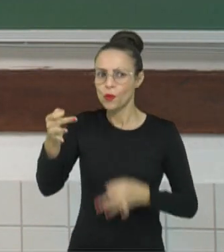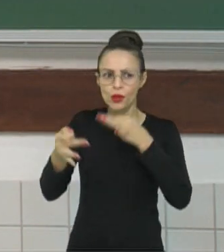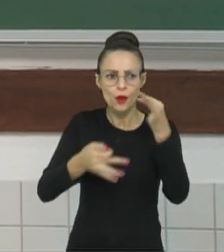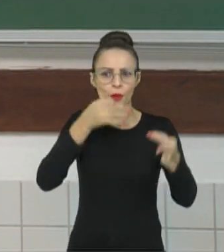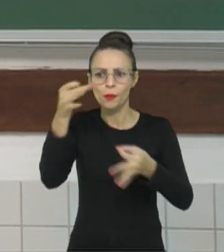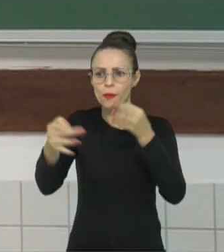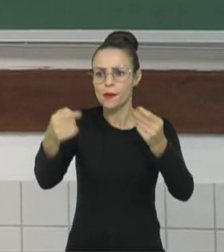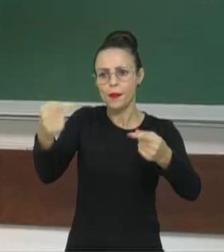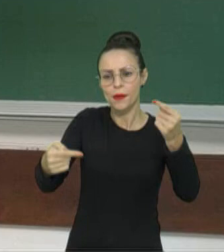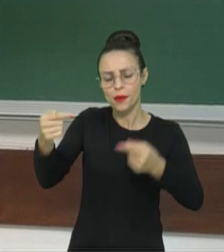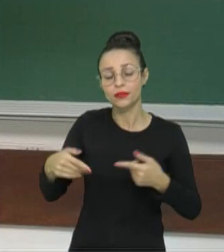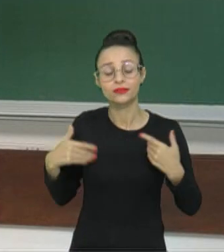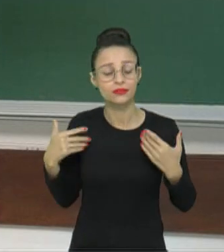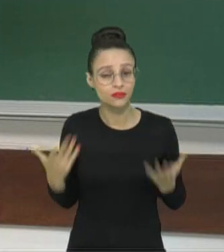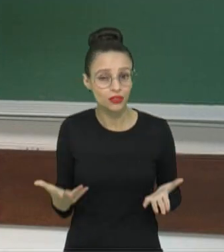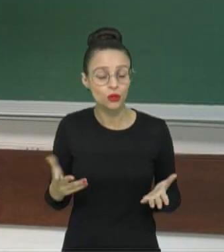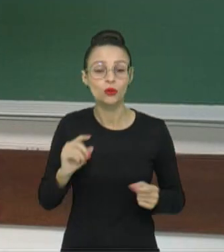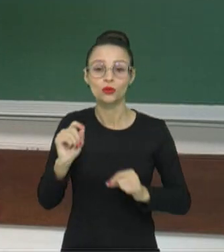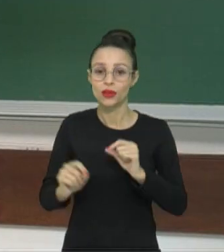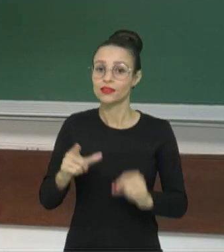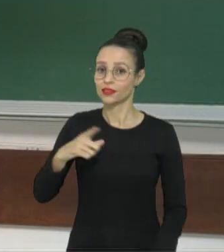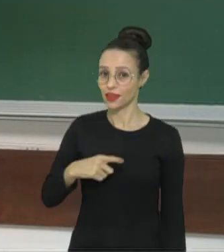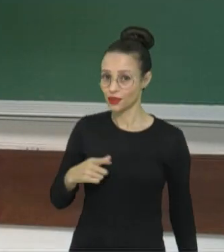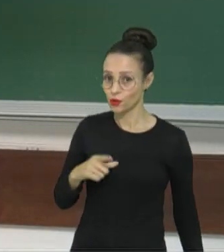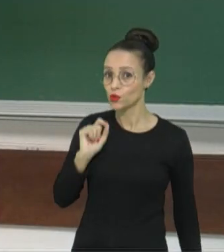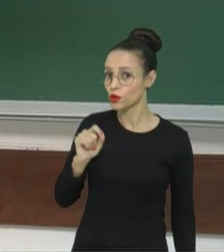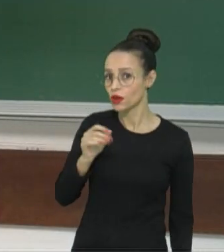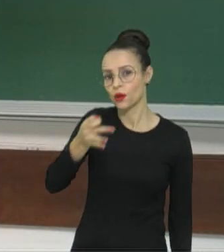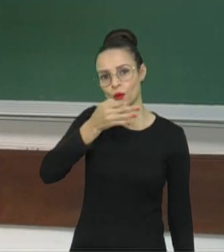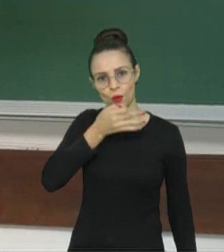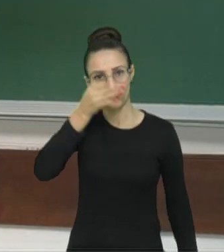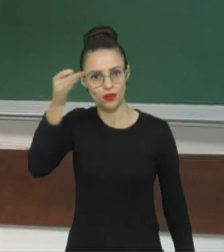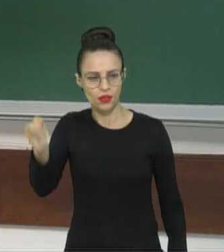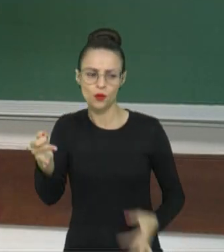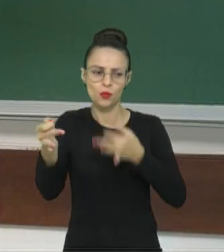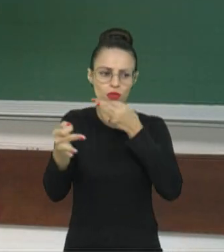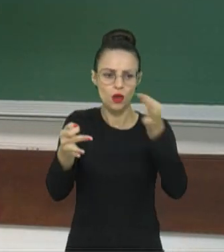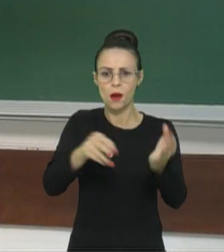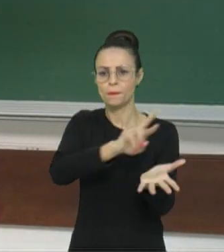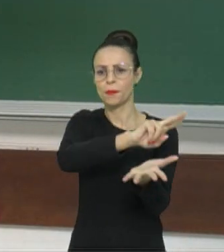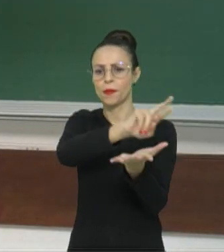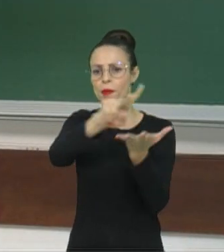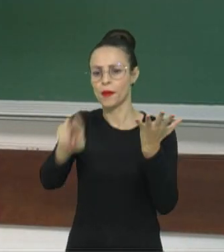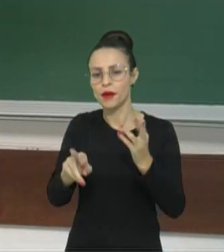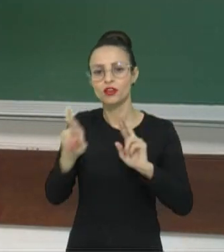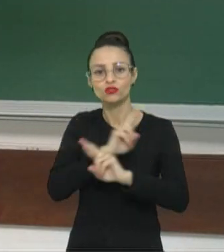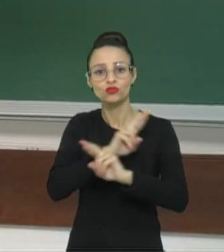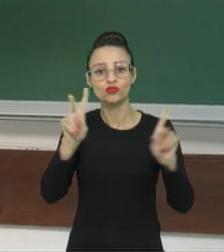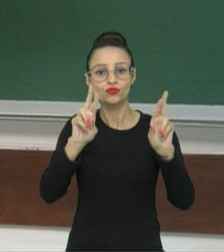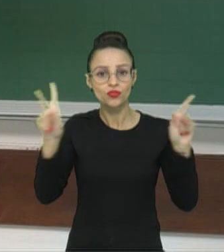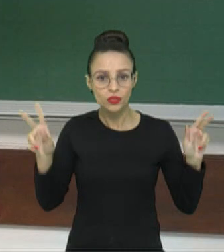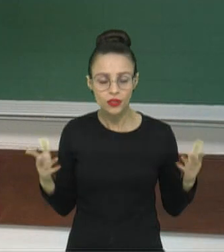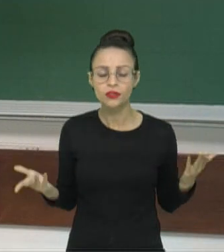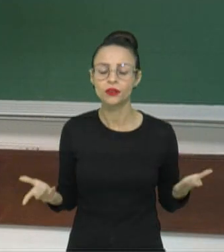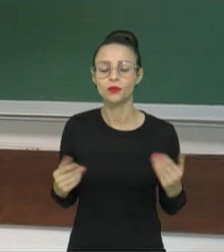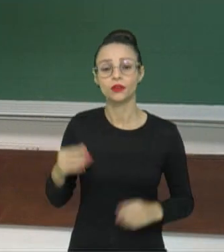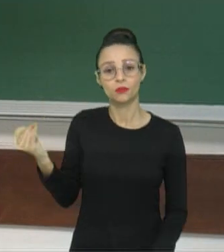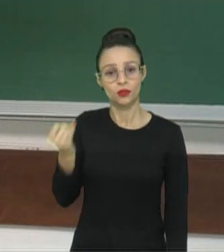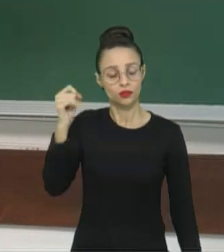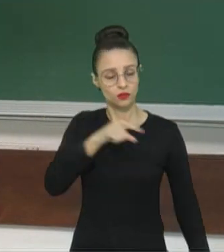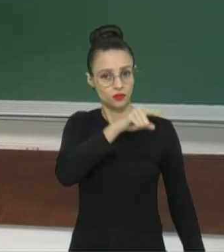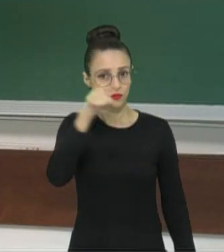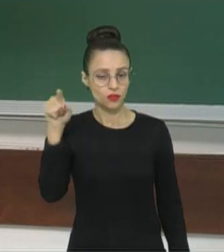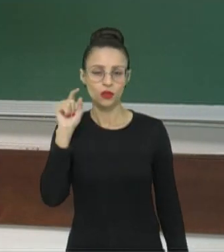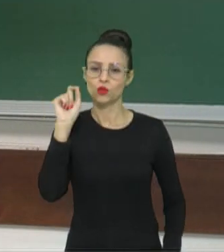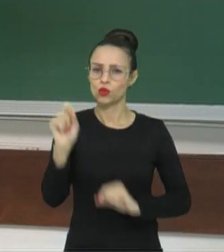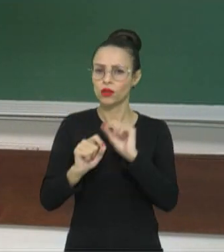gera uma polêmica, nós vamos ter o quê? Opiniões distintas. E por falar em opinião, é bem importante que você já